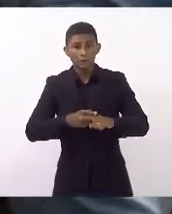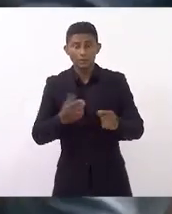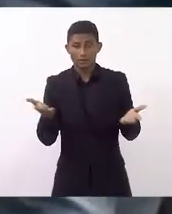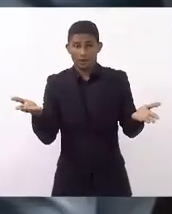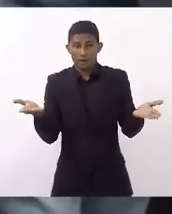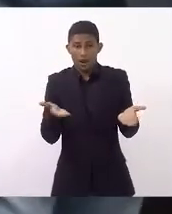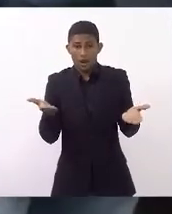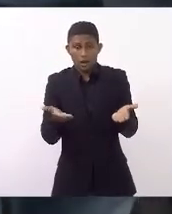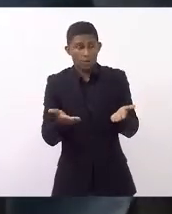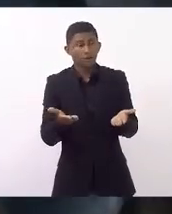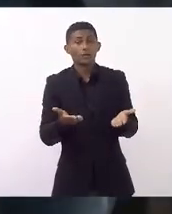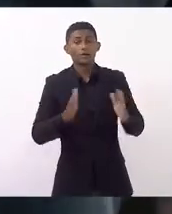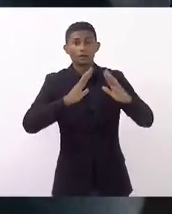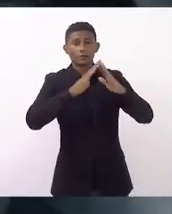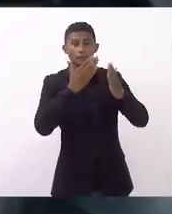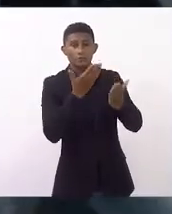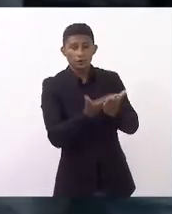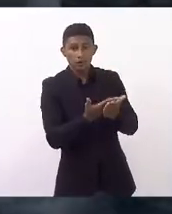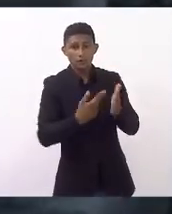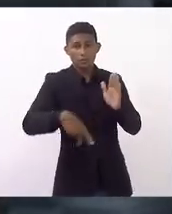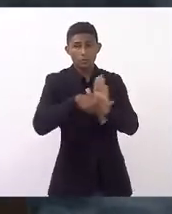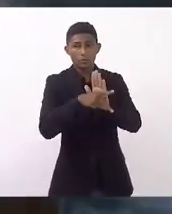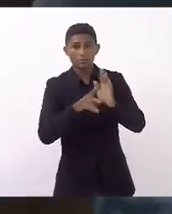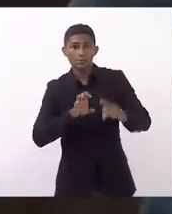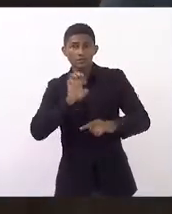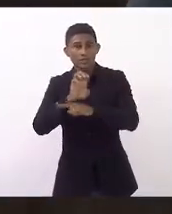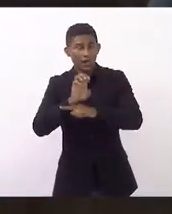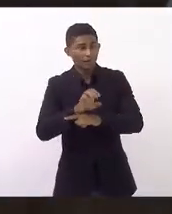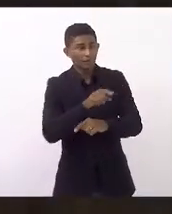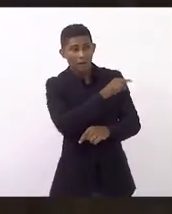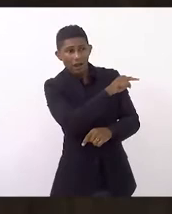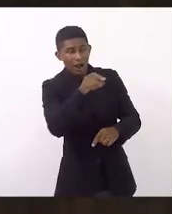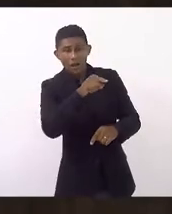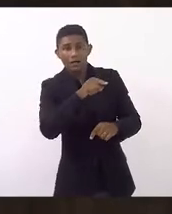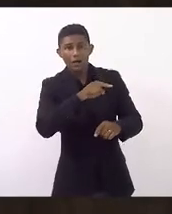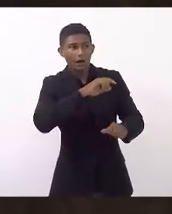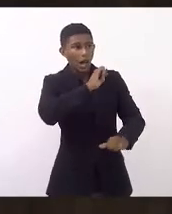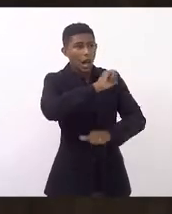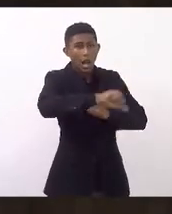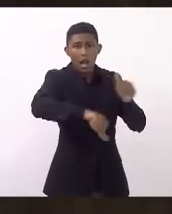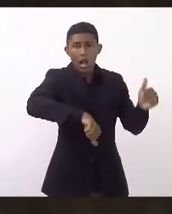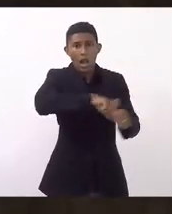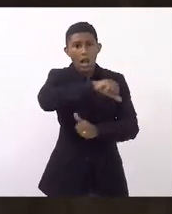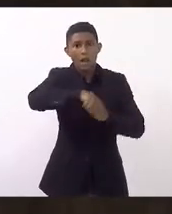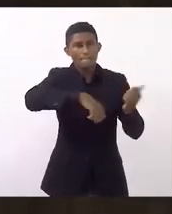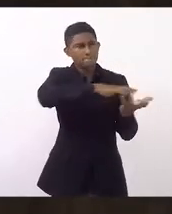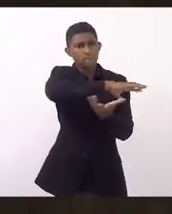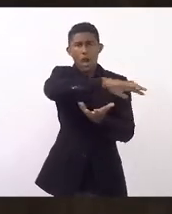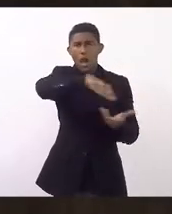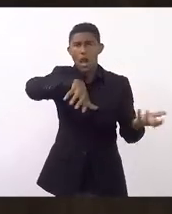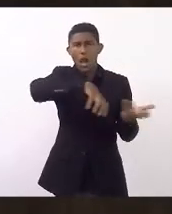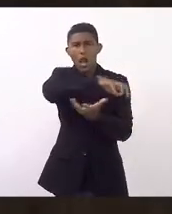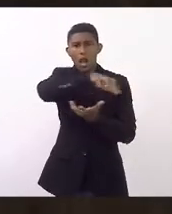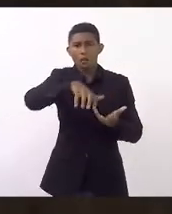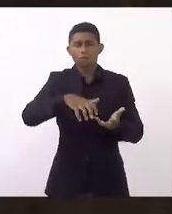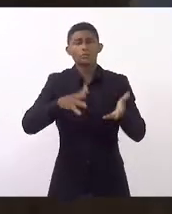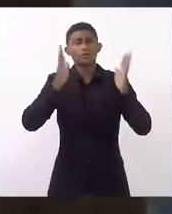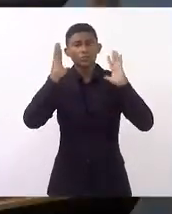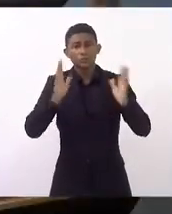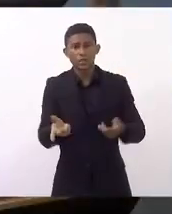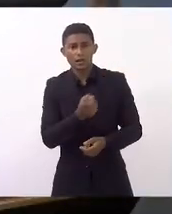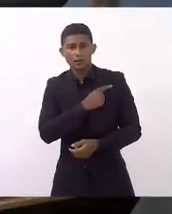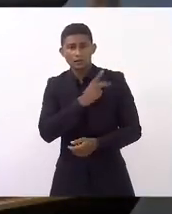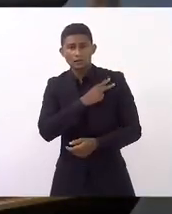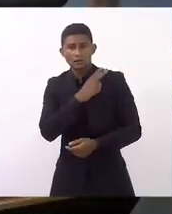é uma grande confusão nas escolas estaduais. Então, essa reforma do ensino médio, que já está em curso no Rio de Janeiro, esse projeto